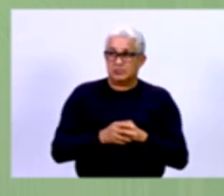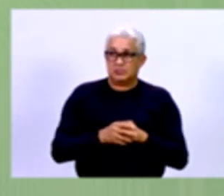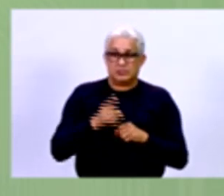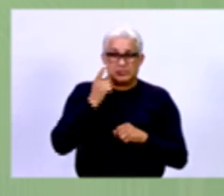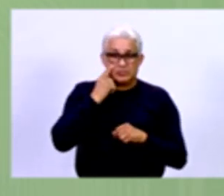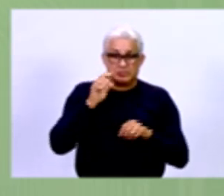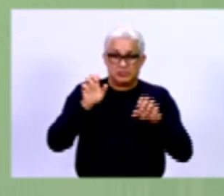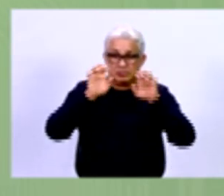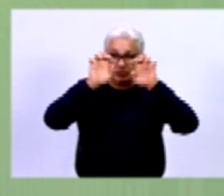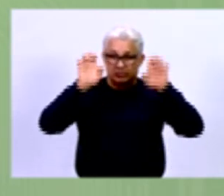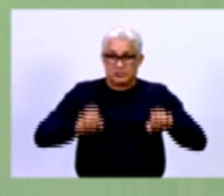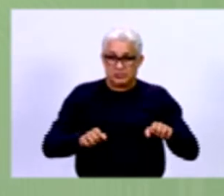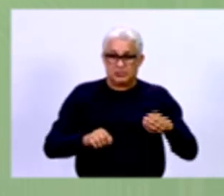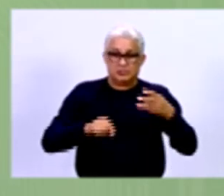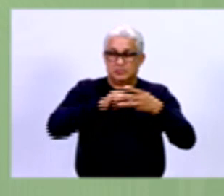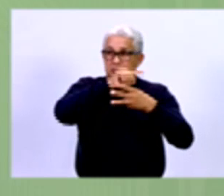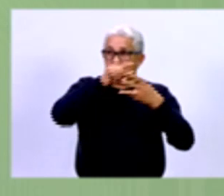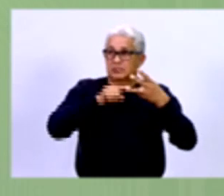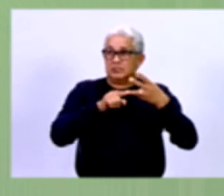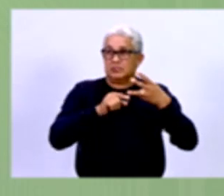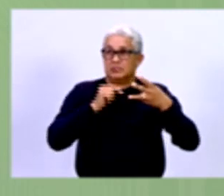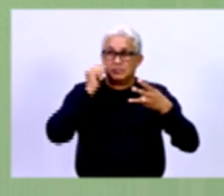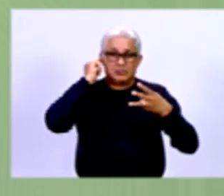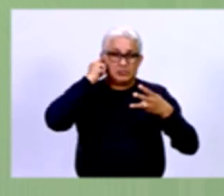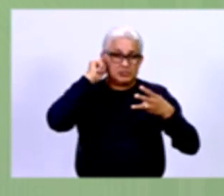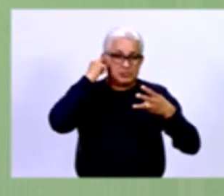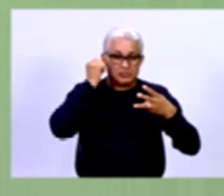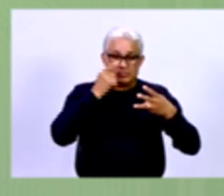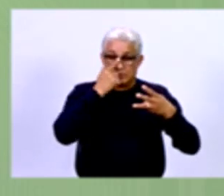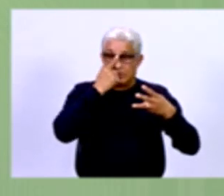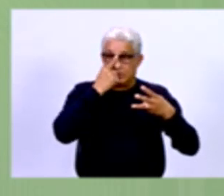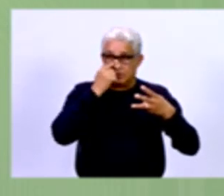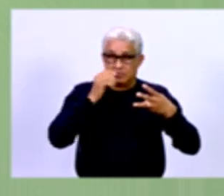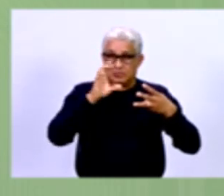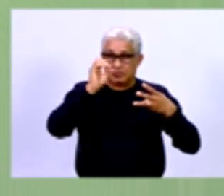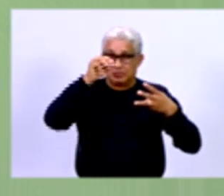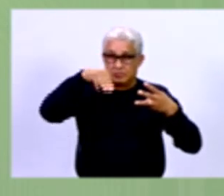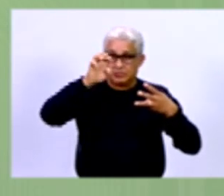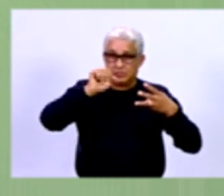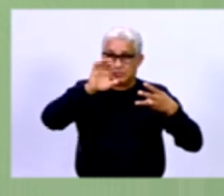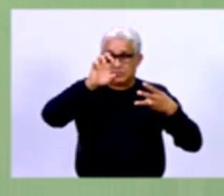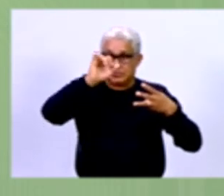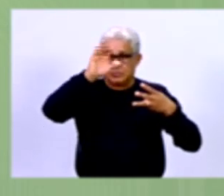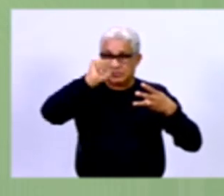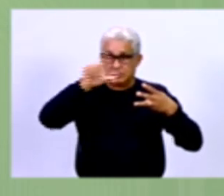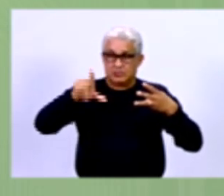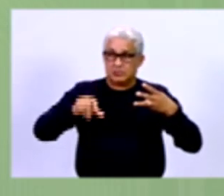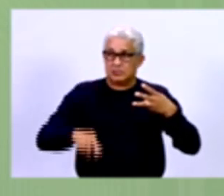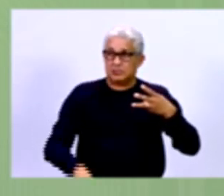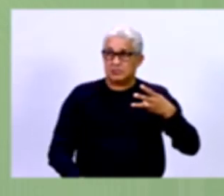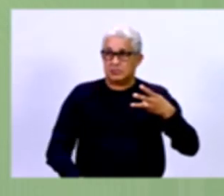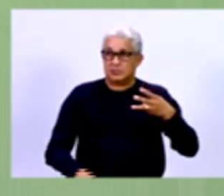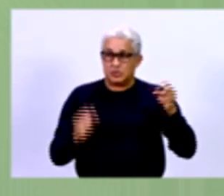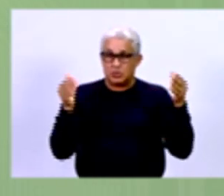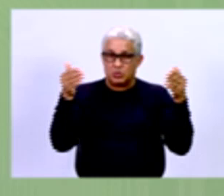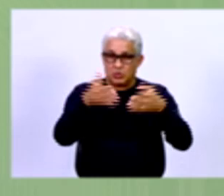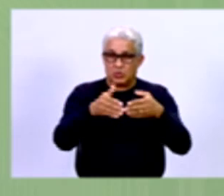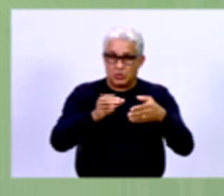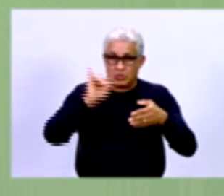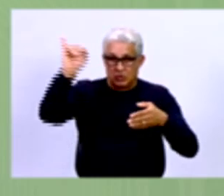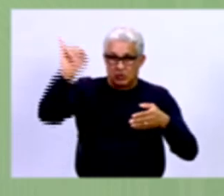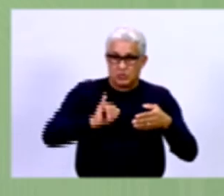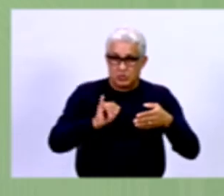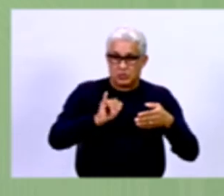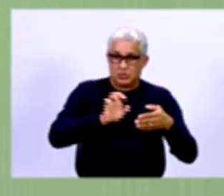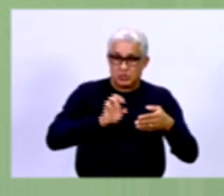estrutura, então, em 3 partes. A gente vai ter a primeira parte, a balança comercial, que vai ter esse enfoque de importações